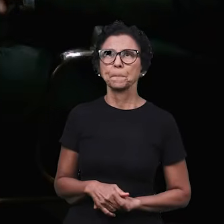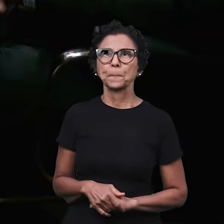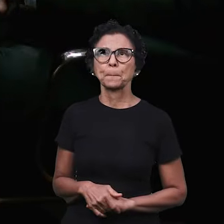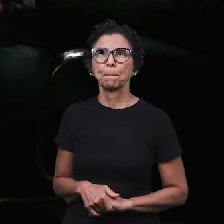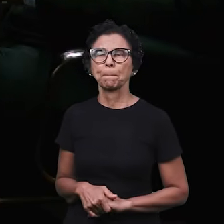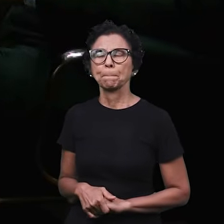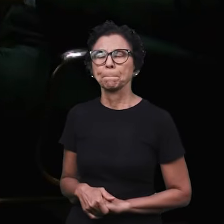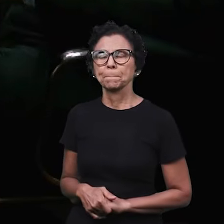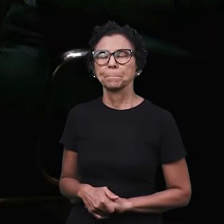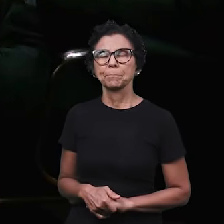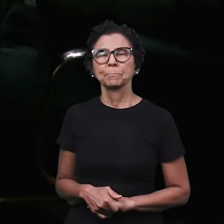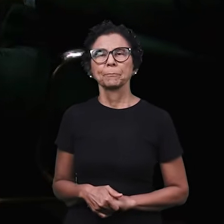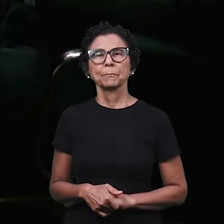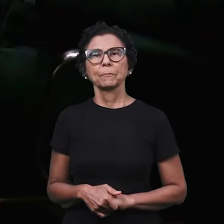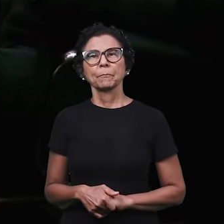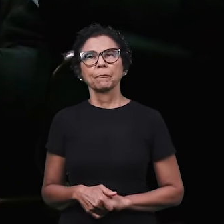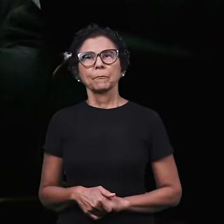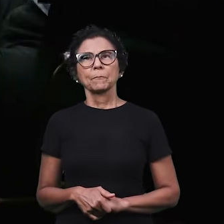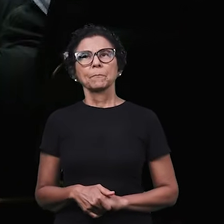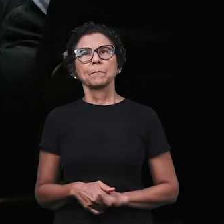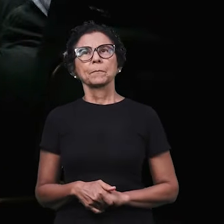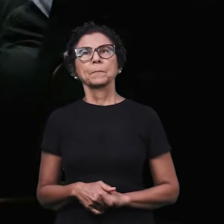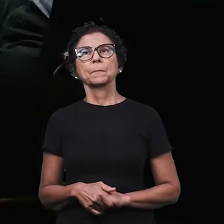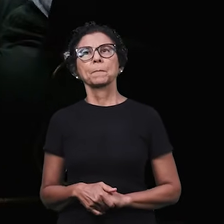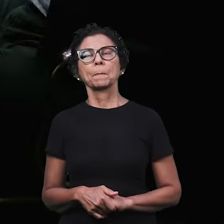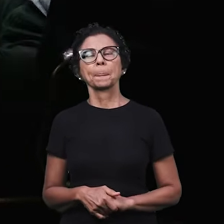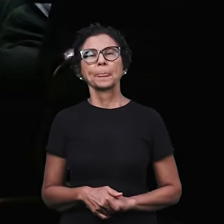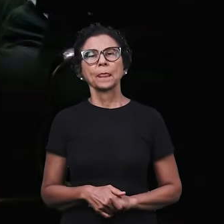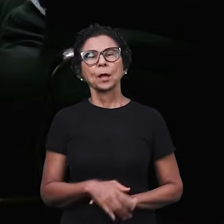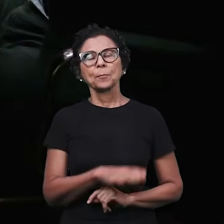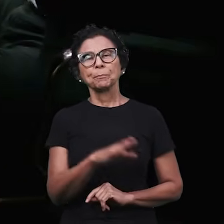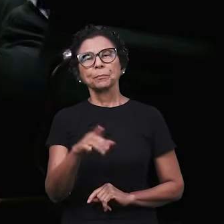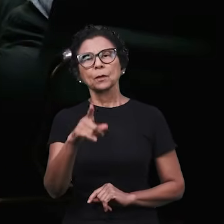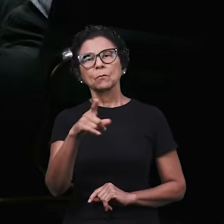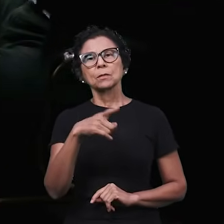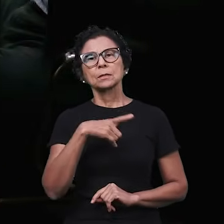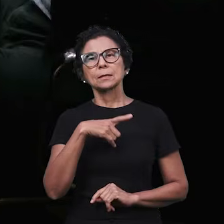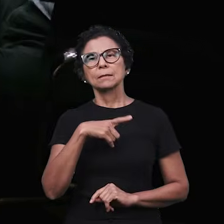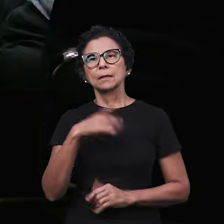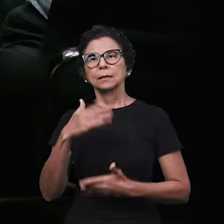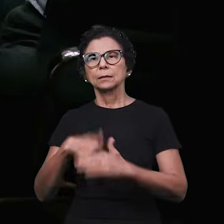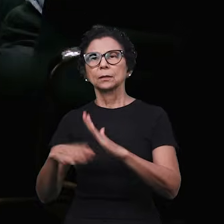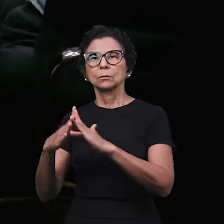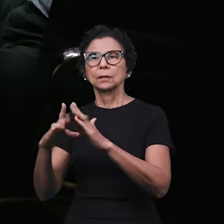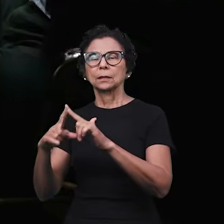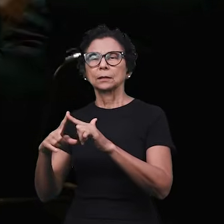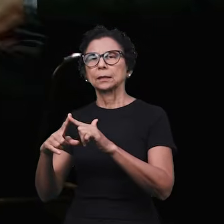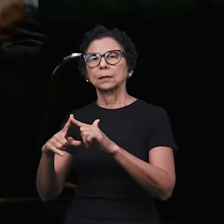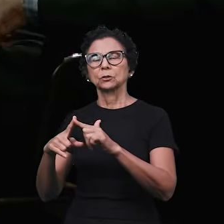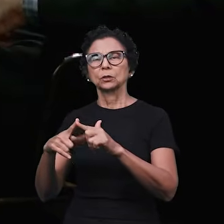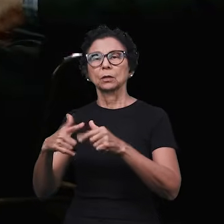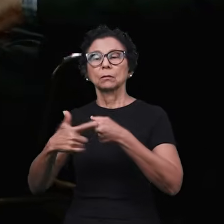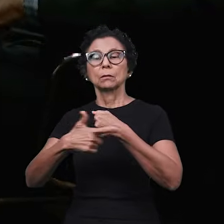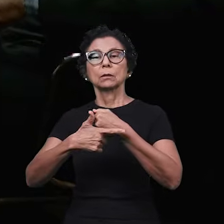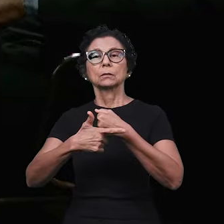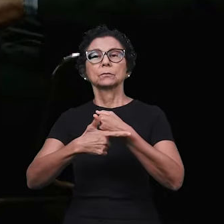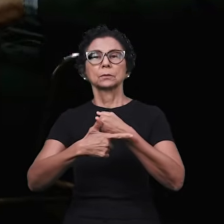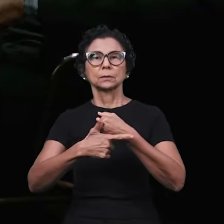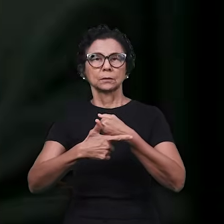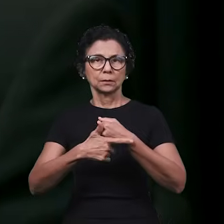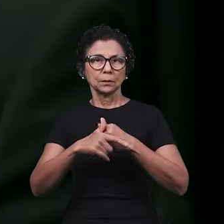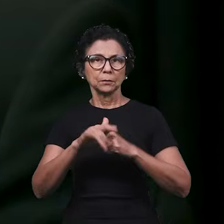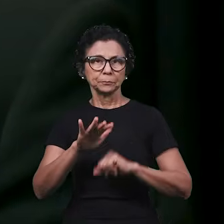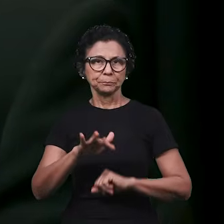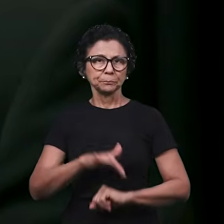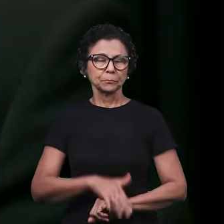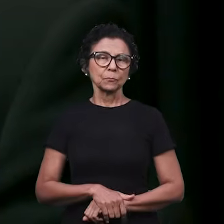Deus. Porque quando você tem um chamado que, no nosso caso, uma função, vamos dizer assim, na obra, a primeira coisa